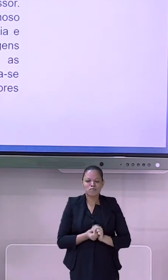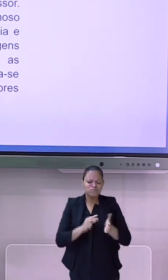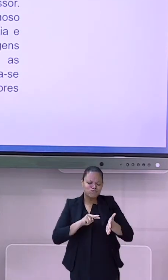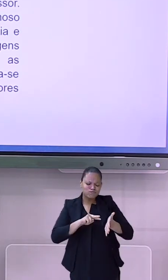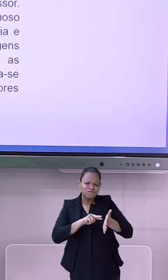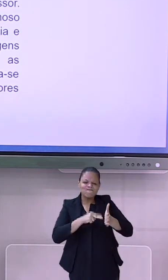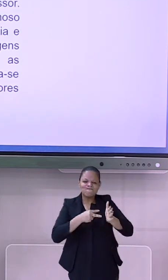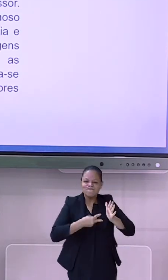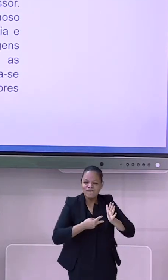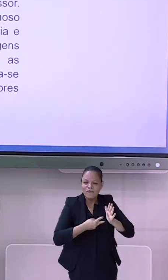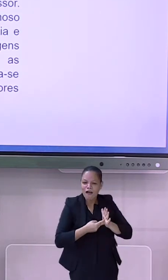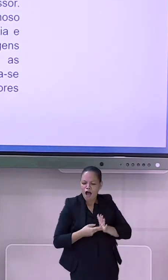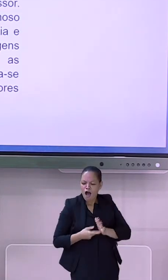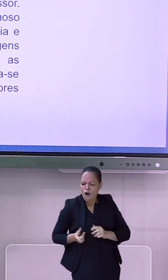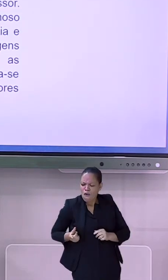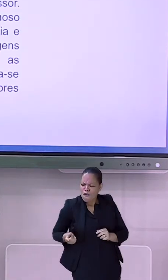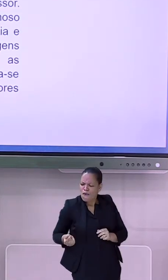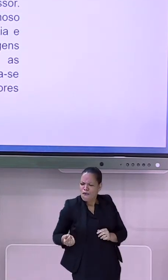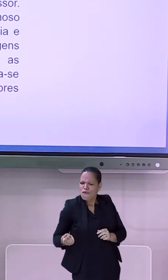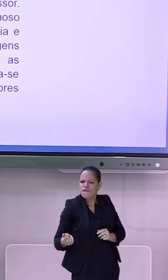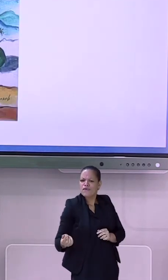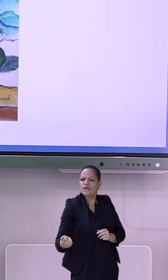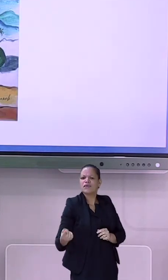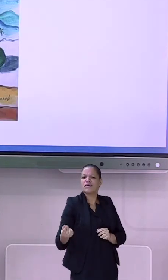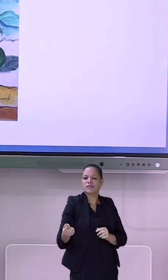Você em casa também conseguiu visualizar isso?